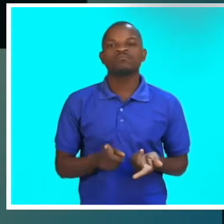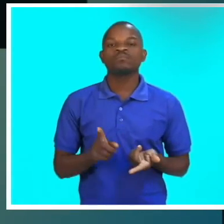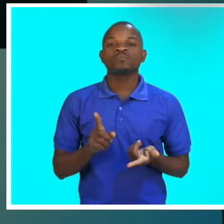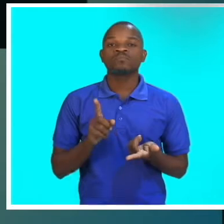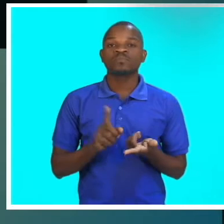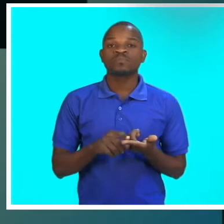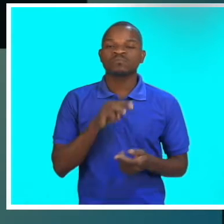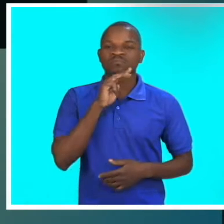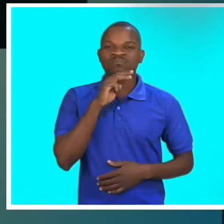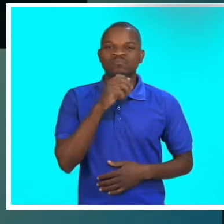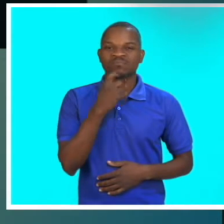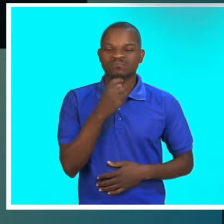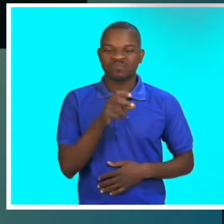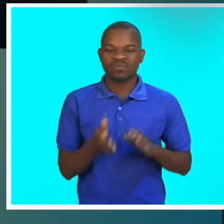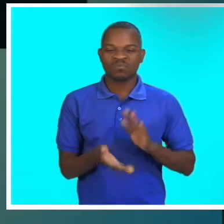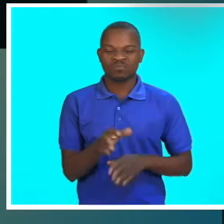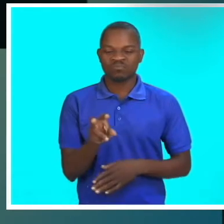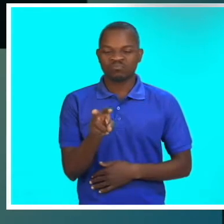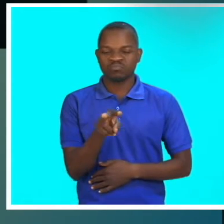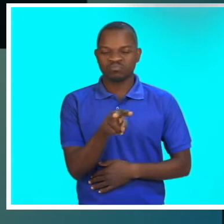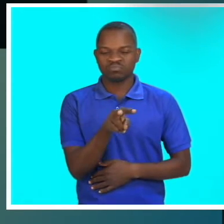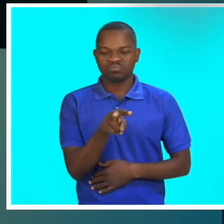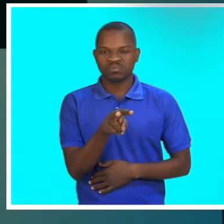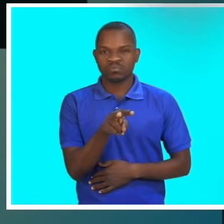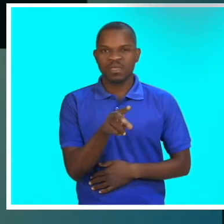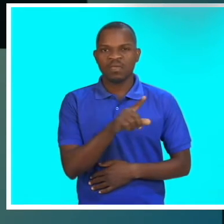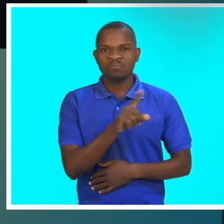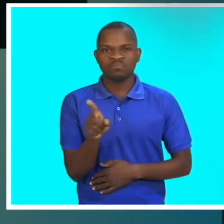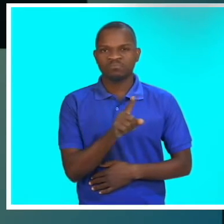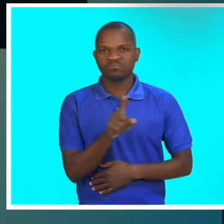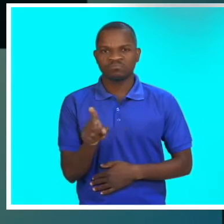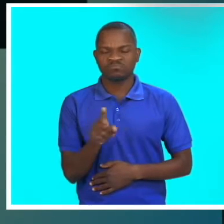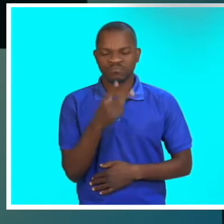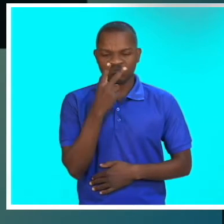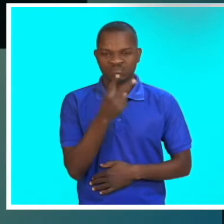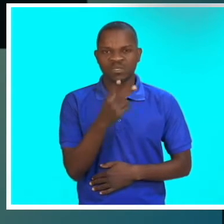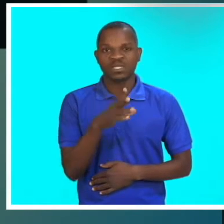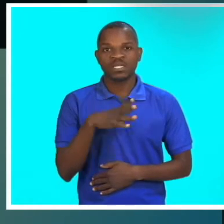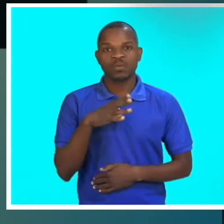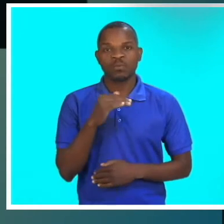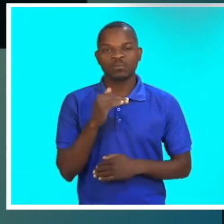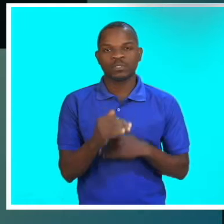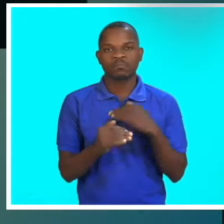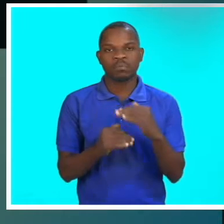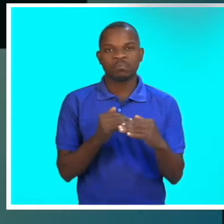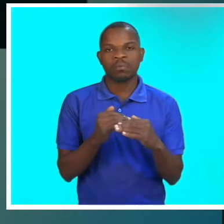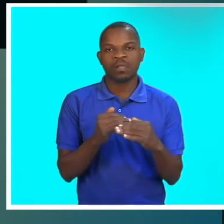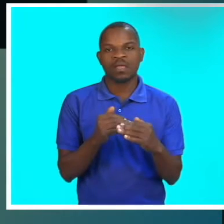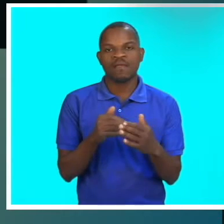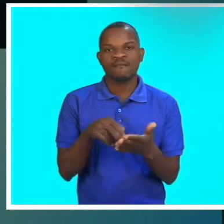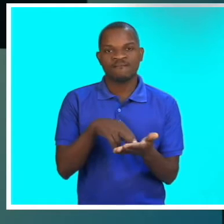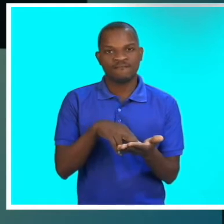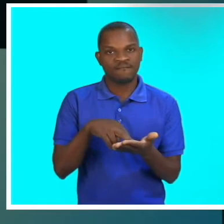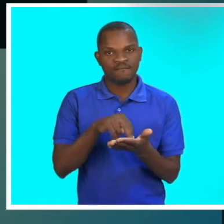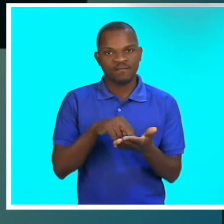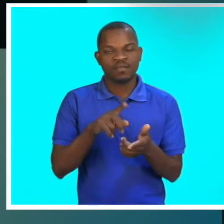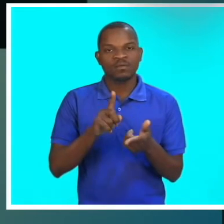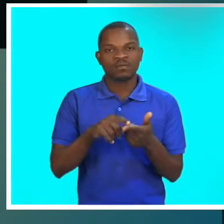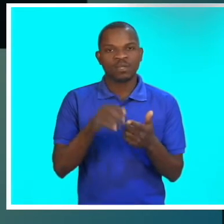E fomos verificando ao longo dos meses que ela tinha um desenvolvimento muito lento.